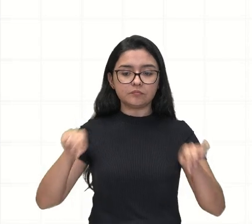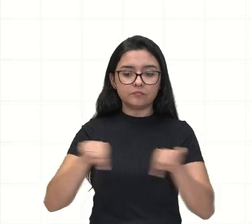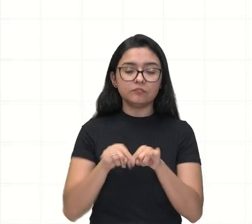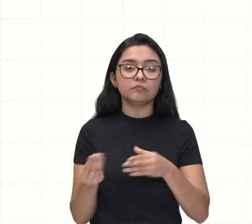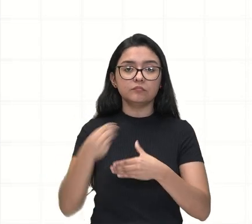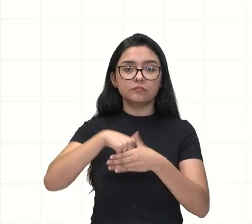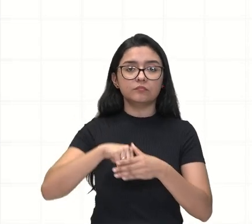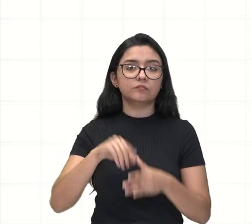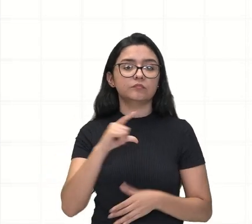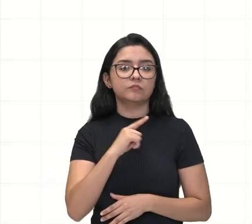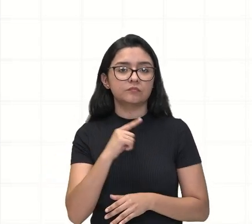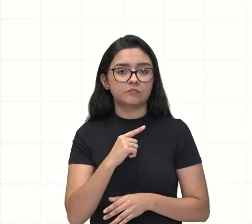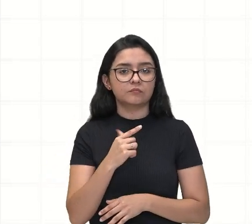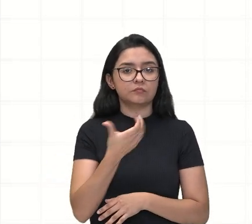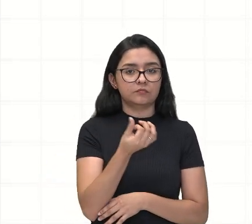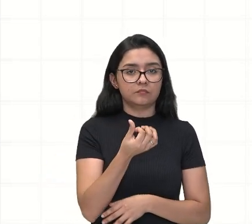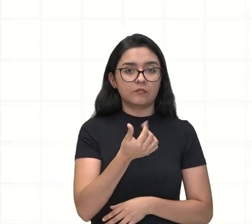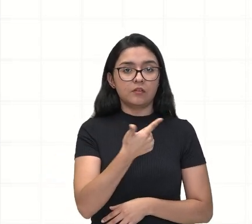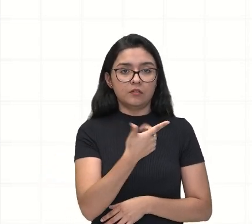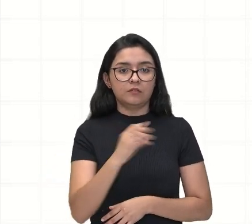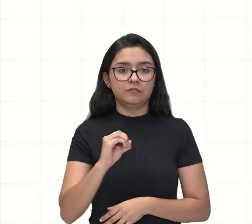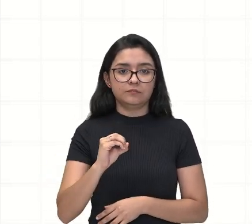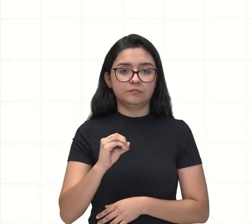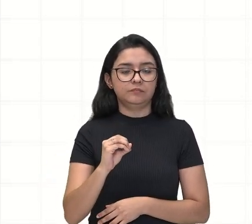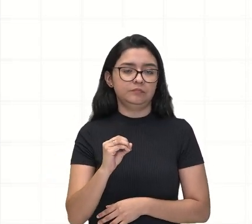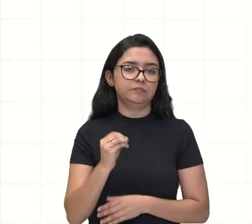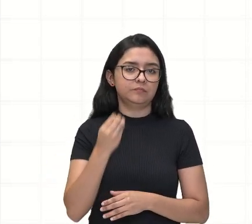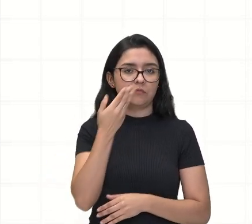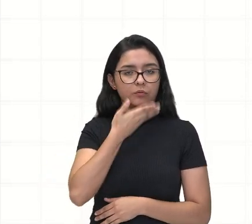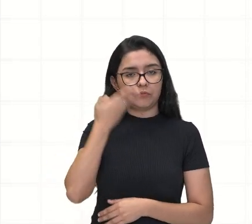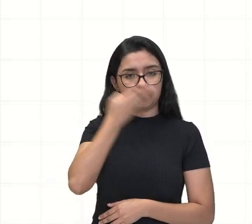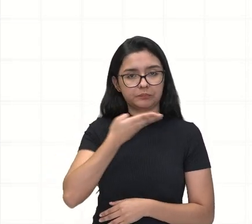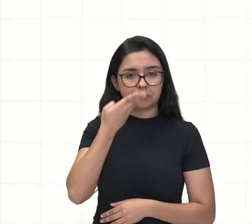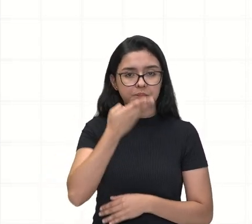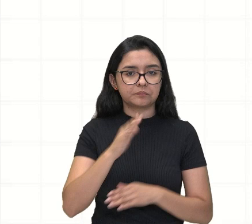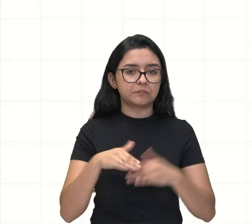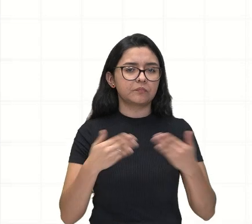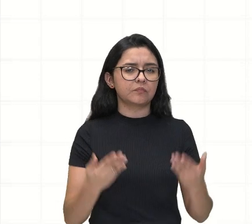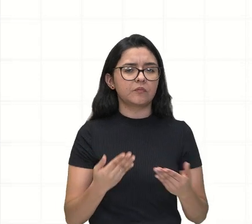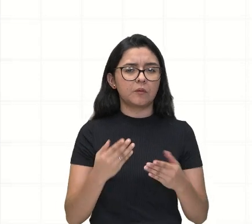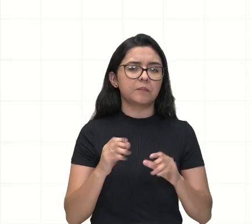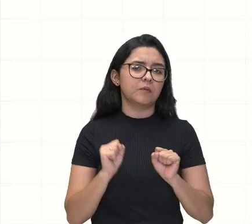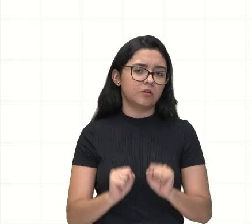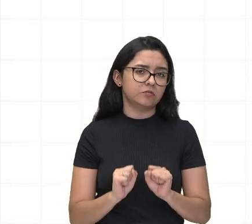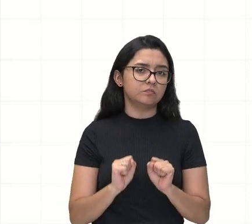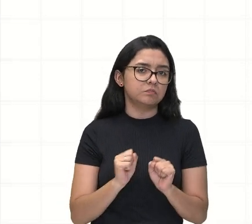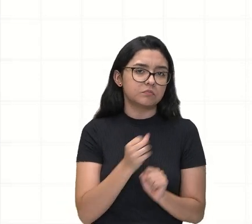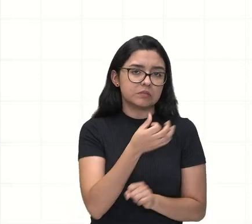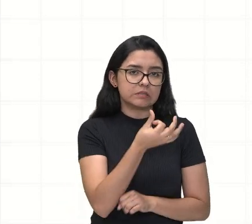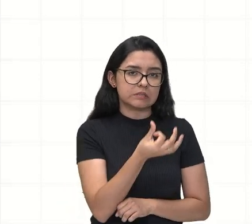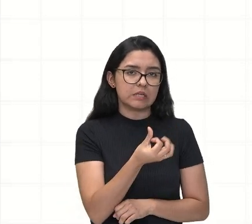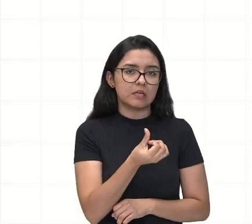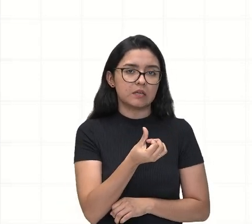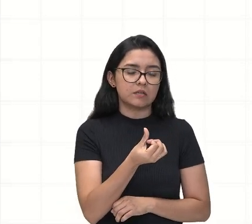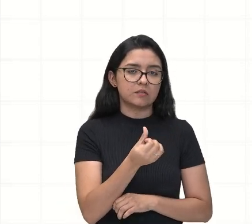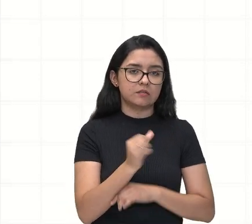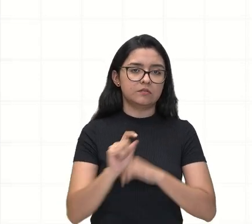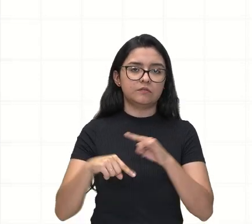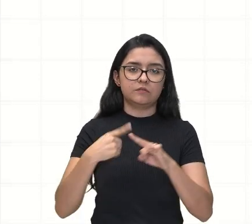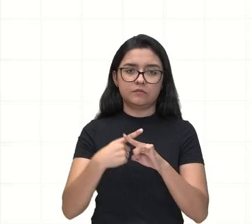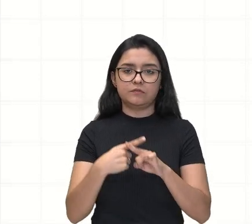de castanha. 6 caixas com 20 doces de castanha, nós poderíamos interpretar sendo 6 vezes